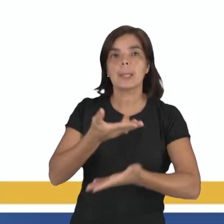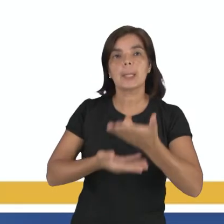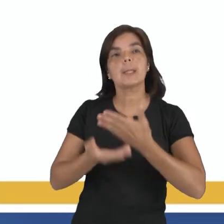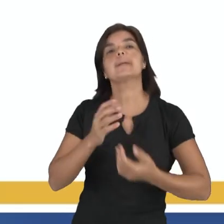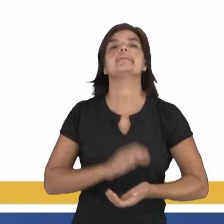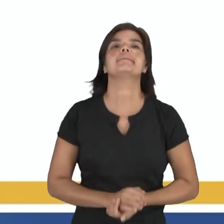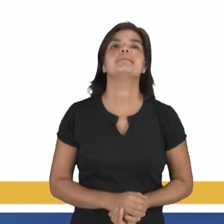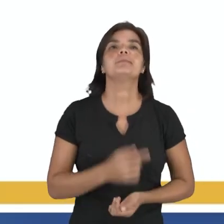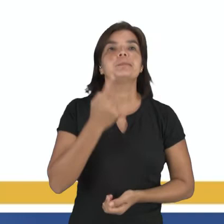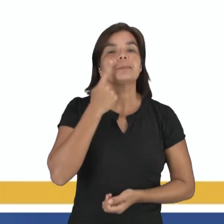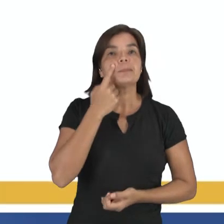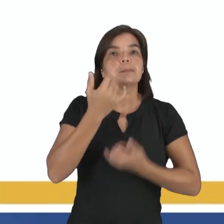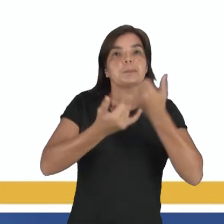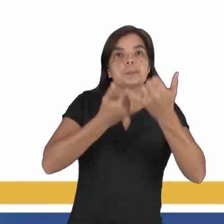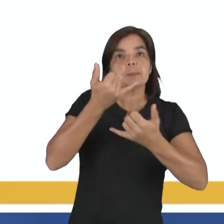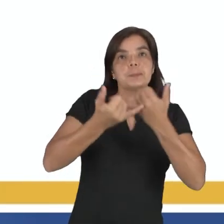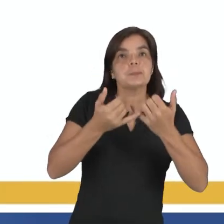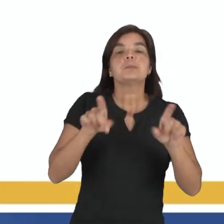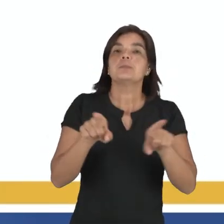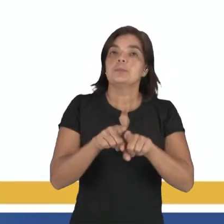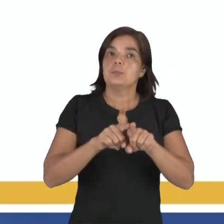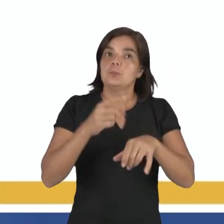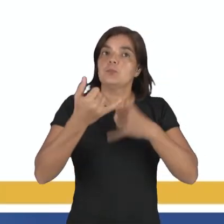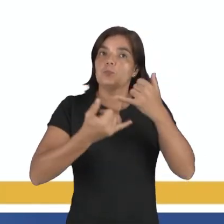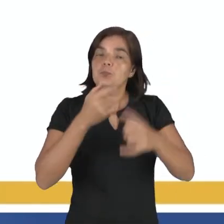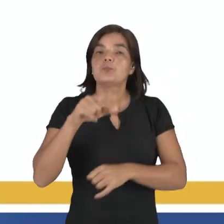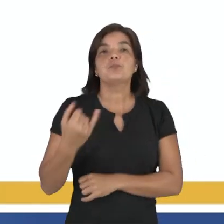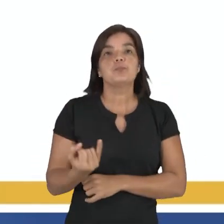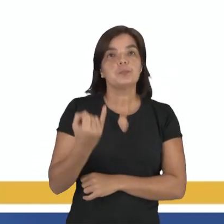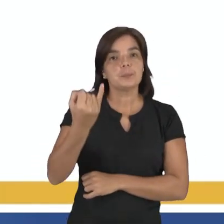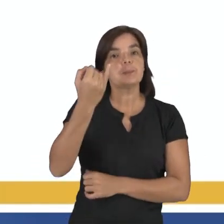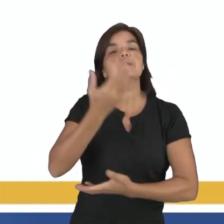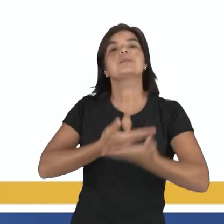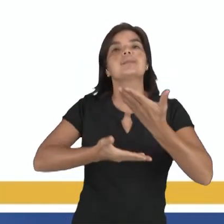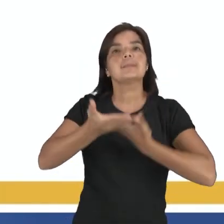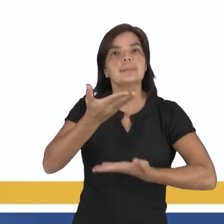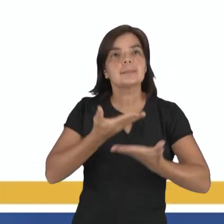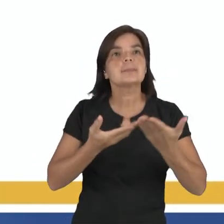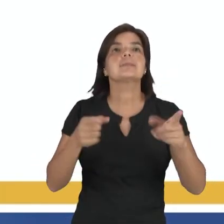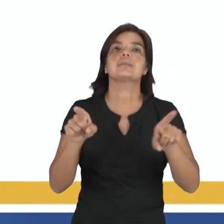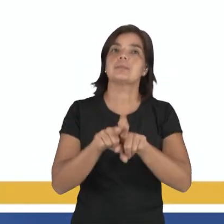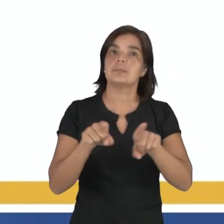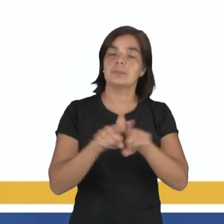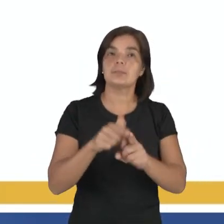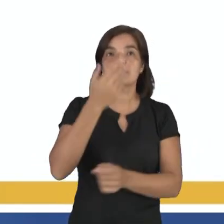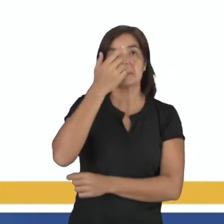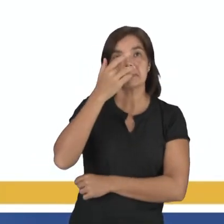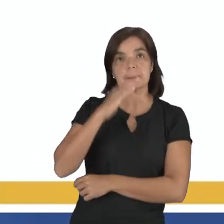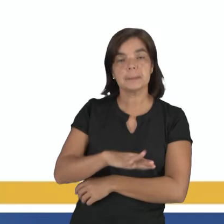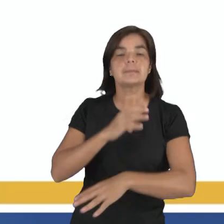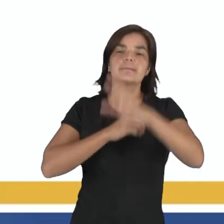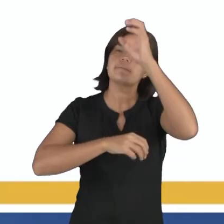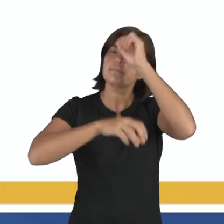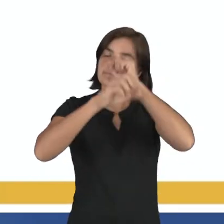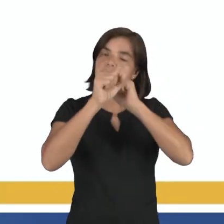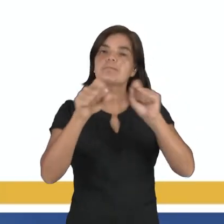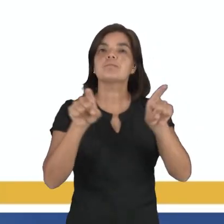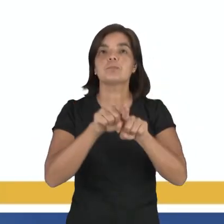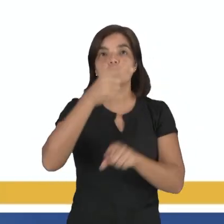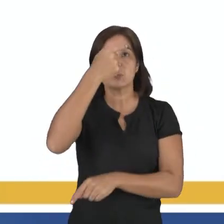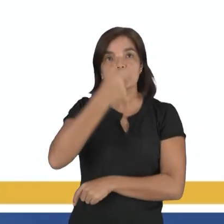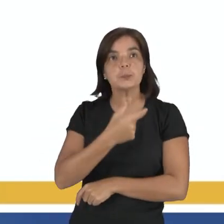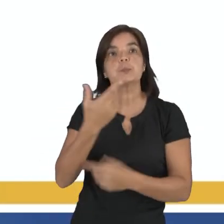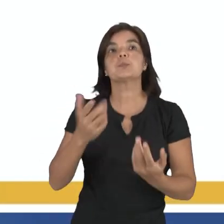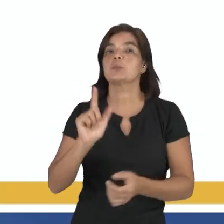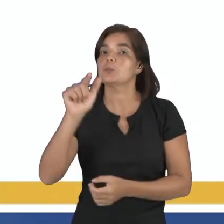interativa. Considerando a brincadeira e o jogo como um importante instrumento de interação social, pois por meio deles a criança aprende